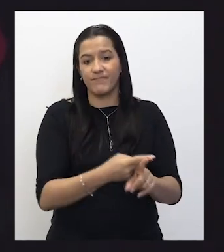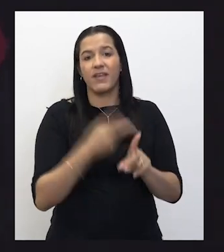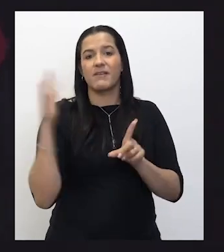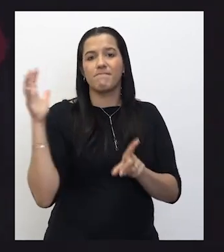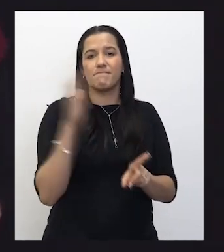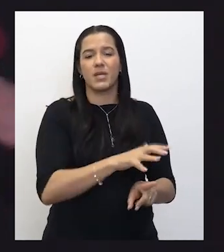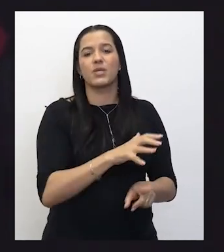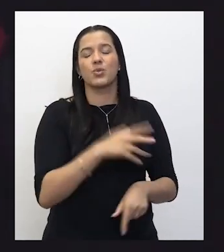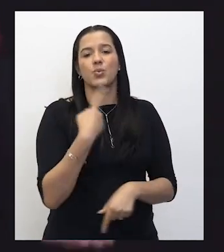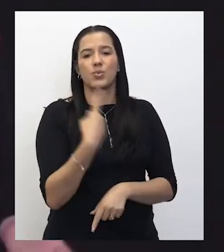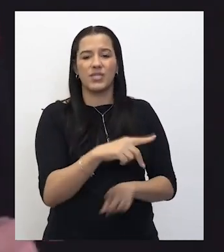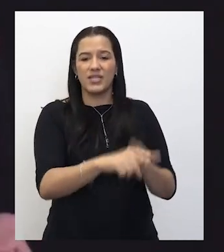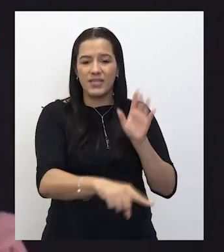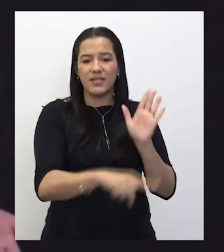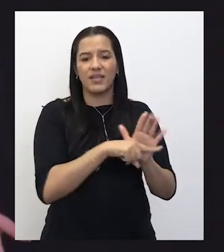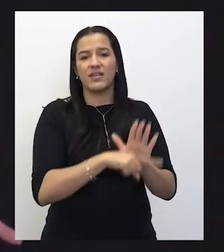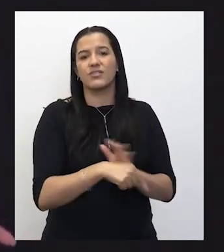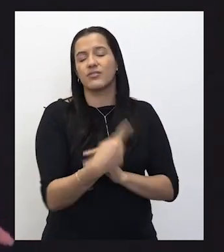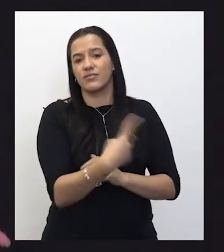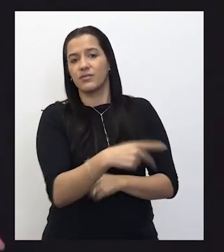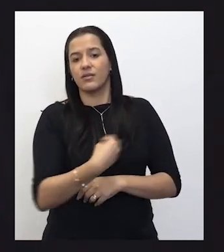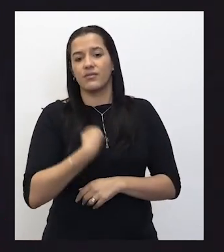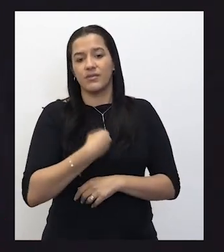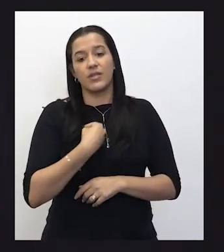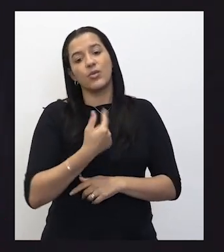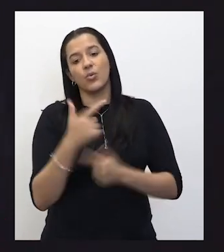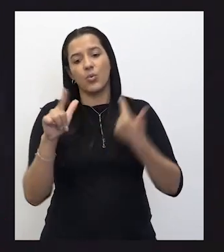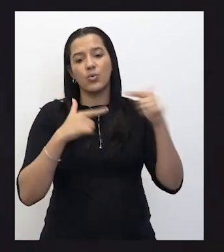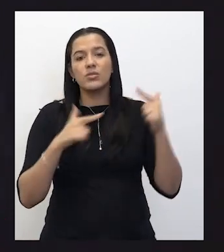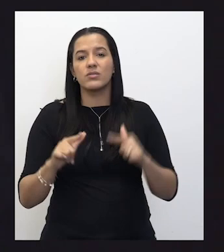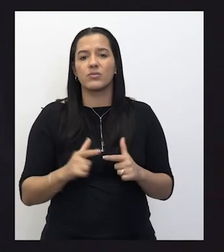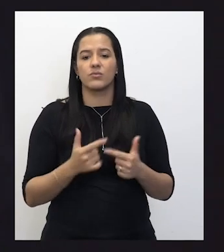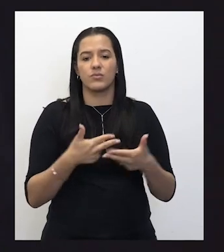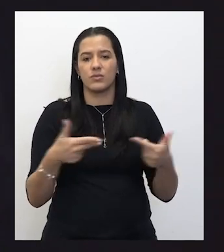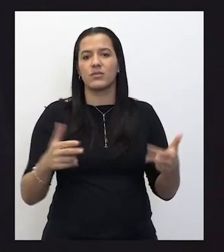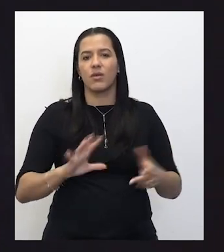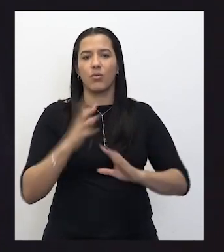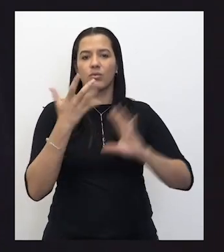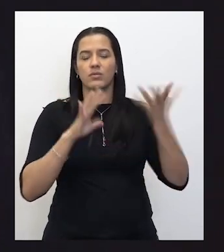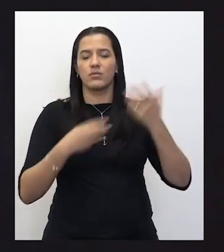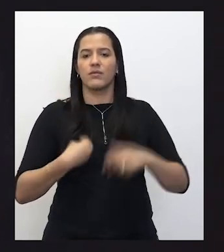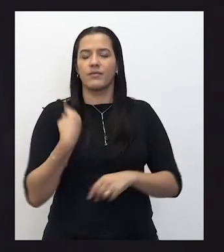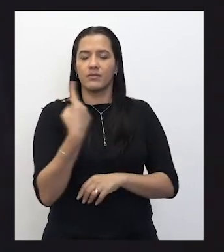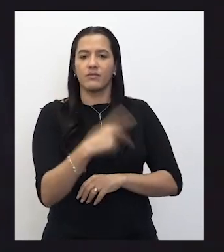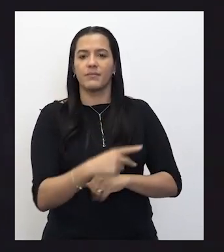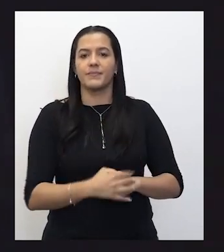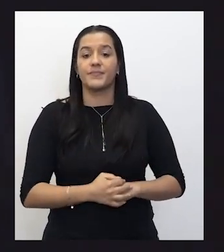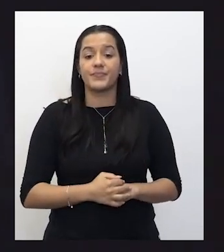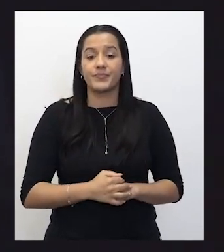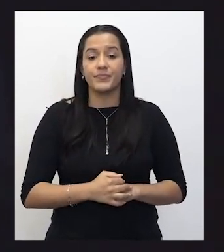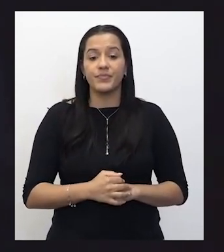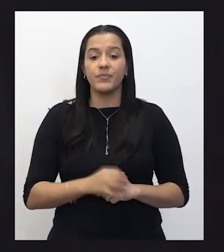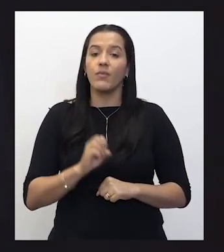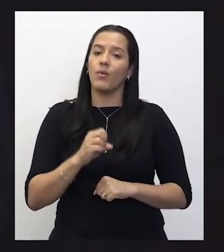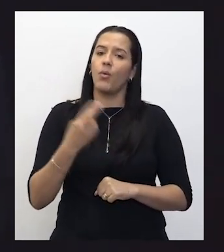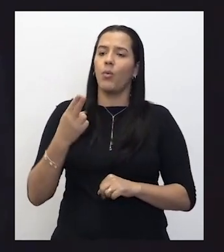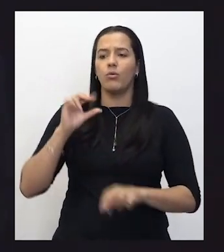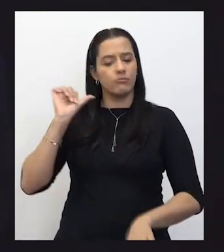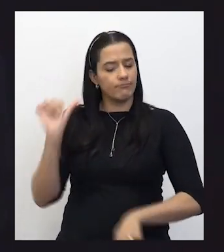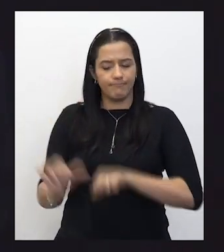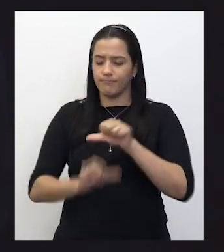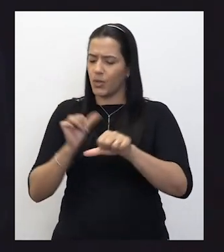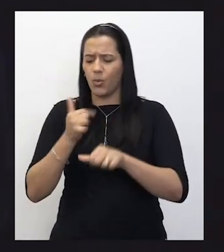forma muito negativa, além de outras coisas que devem ter acontecido nas suas vidas. Outras pessoas reagem de outra forma e fazem